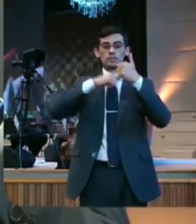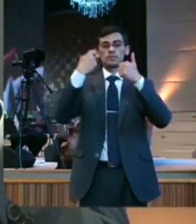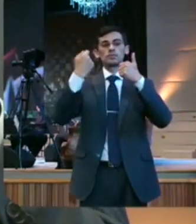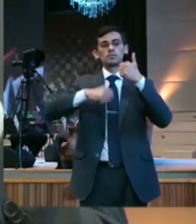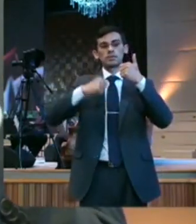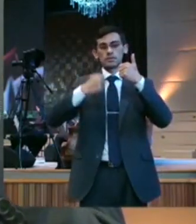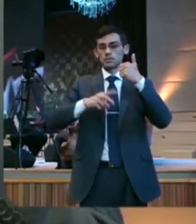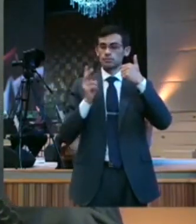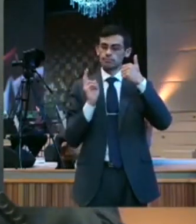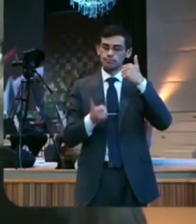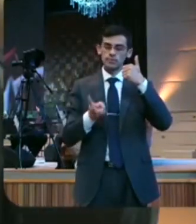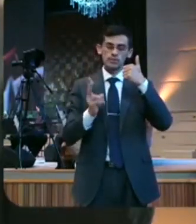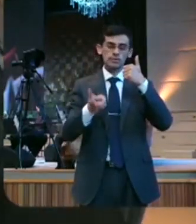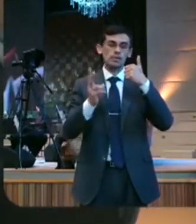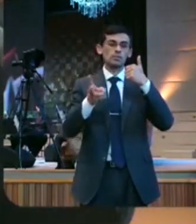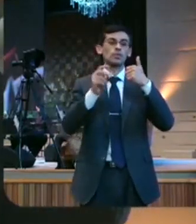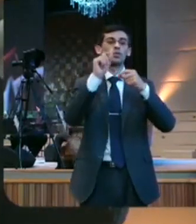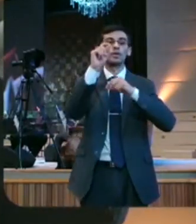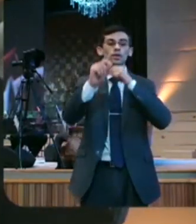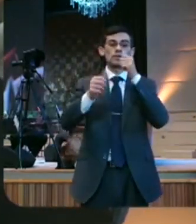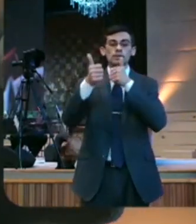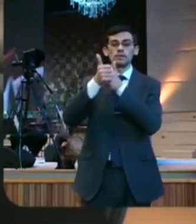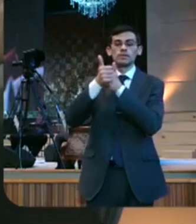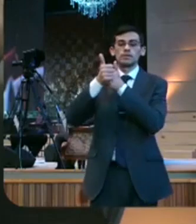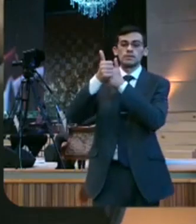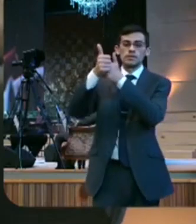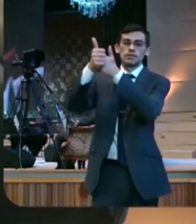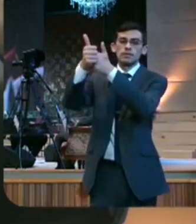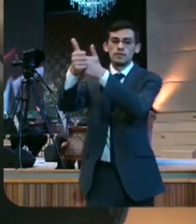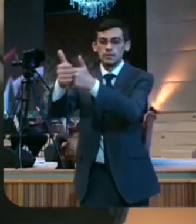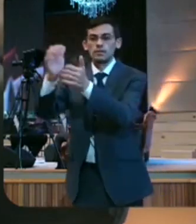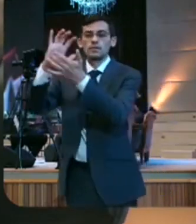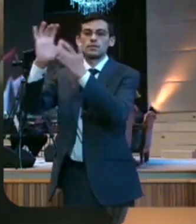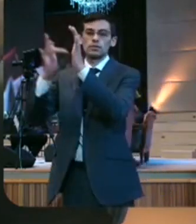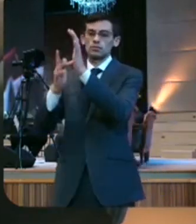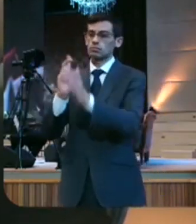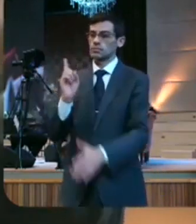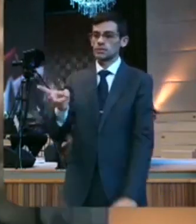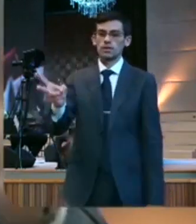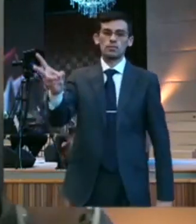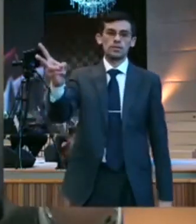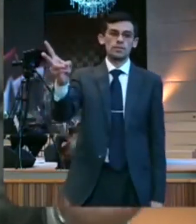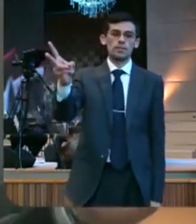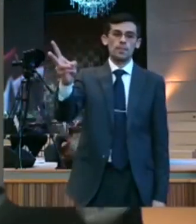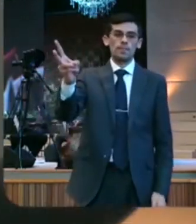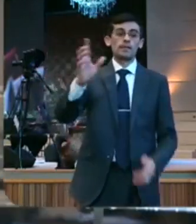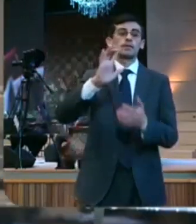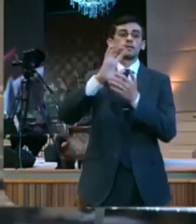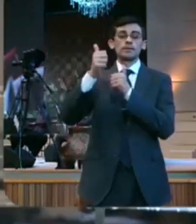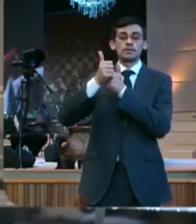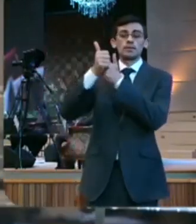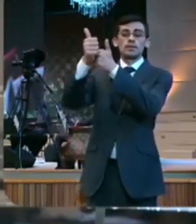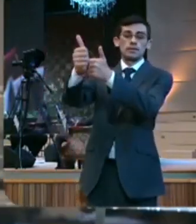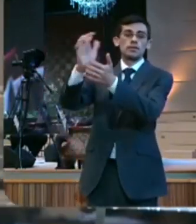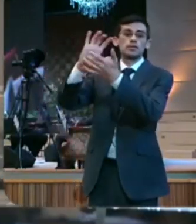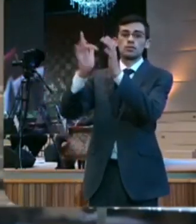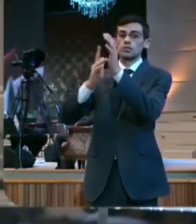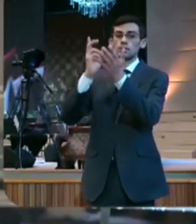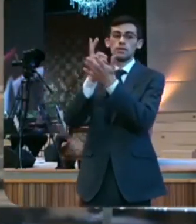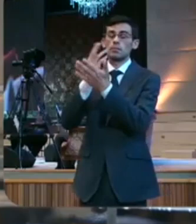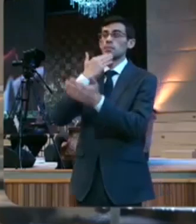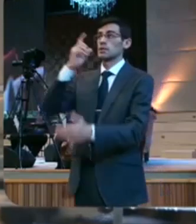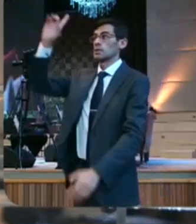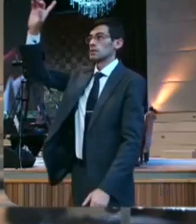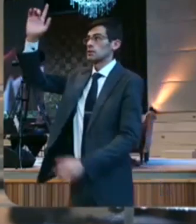aqui é: siga o Senhor. E seguir o Senhor é colocá-lo à frente